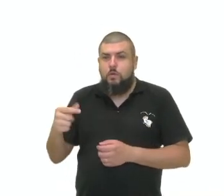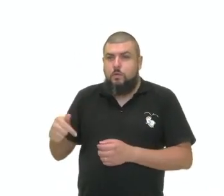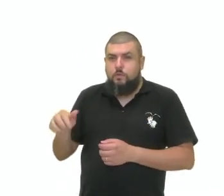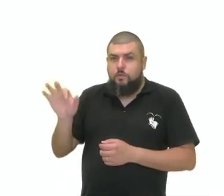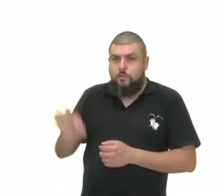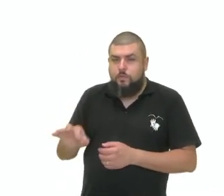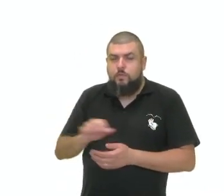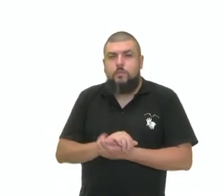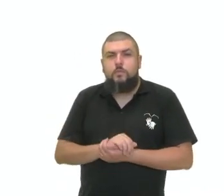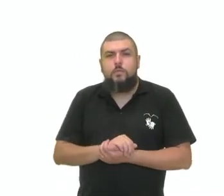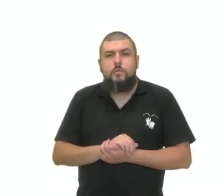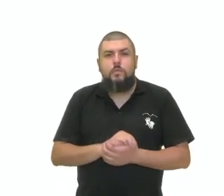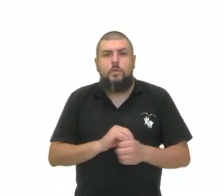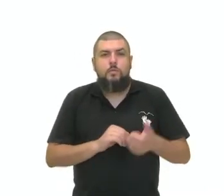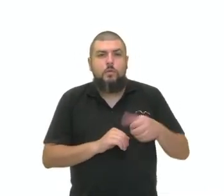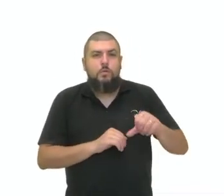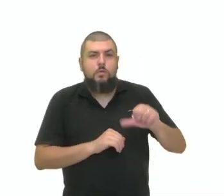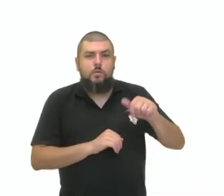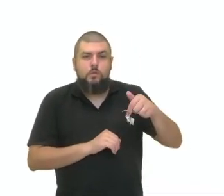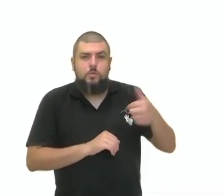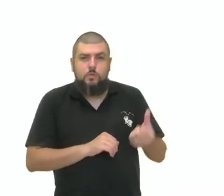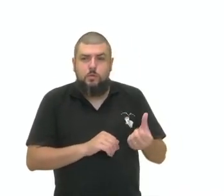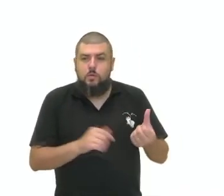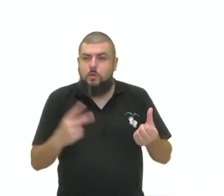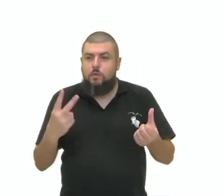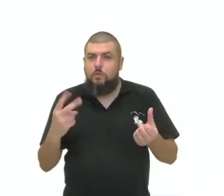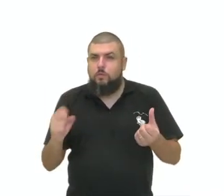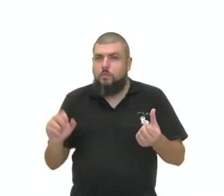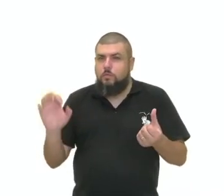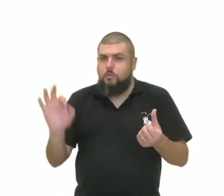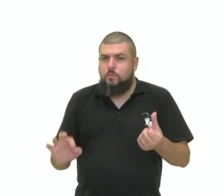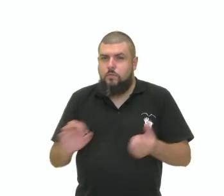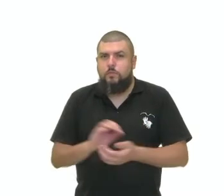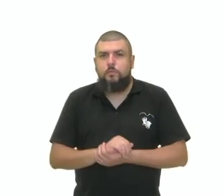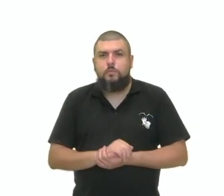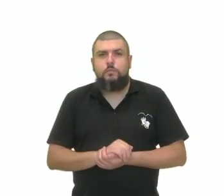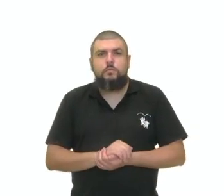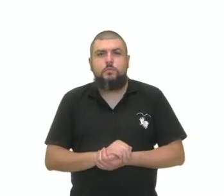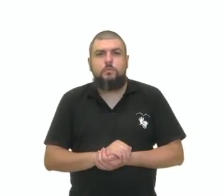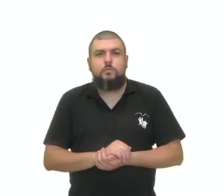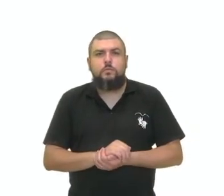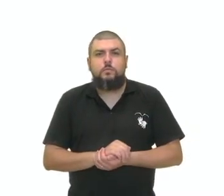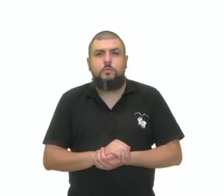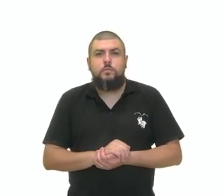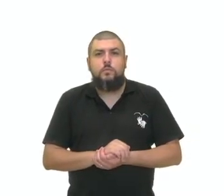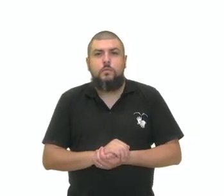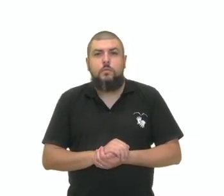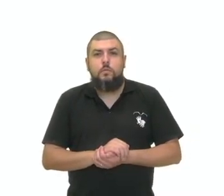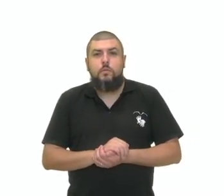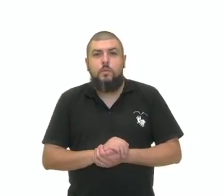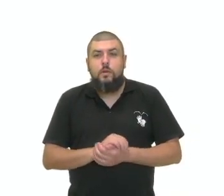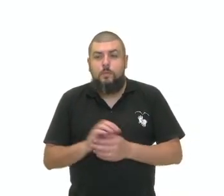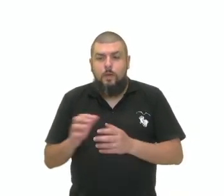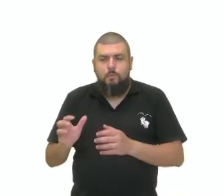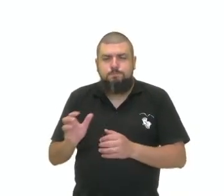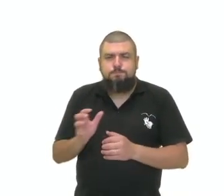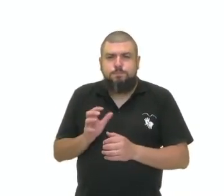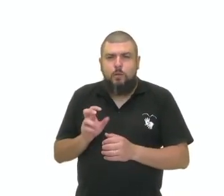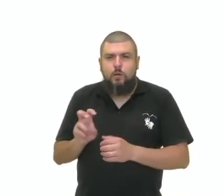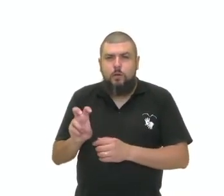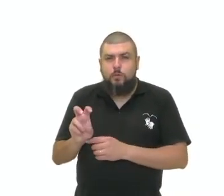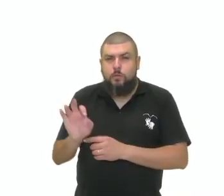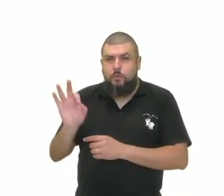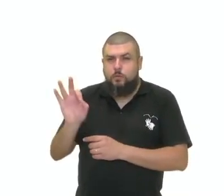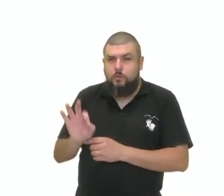renda. Em 1976, 28% da renda. E os 5% mais ricos do Brasil, olha que interessante.